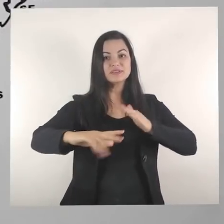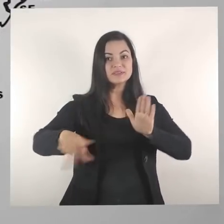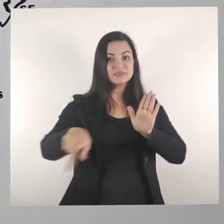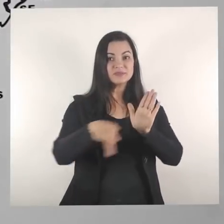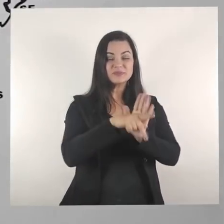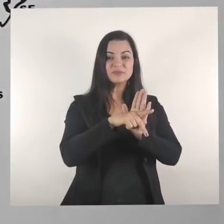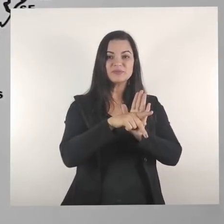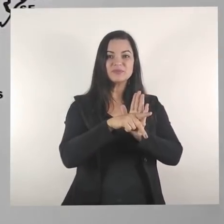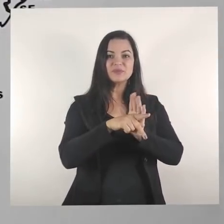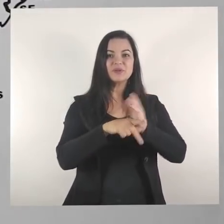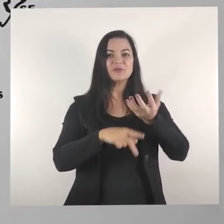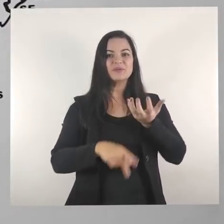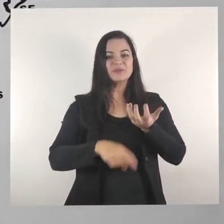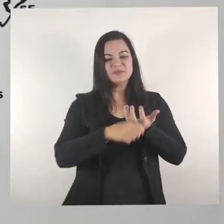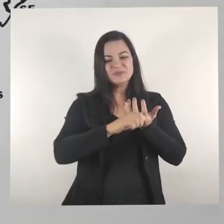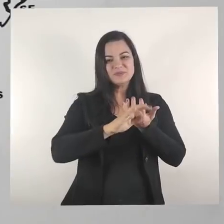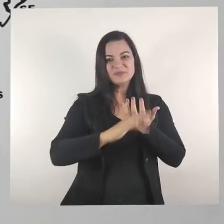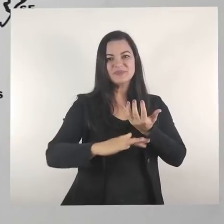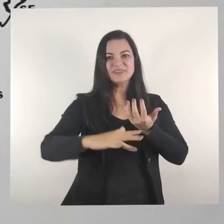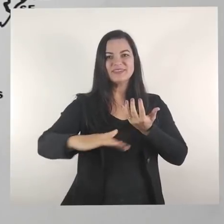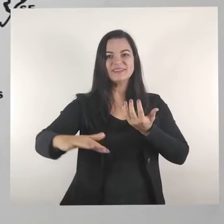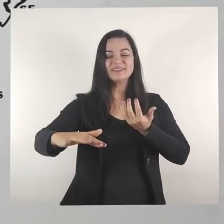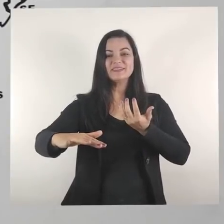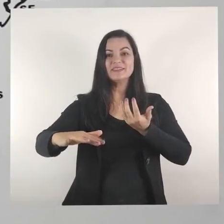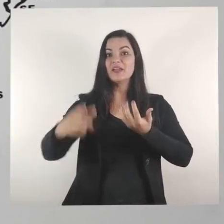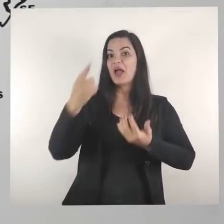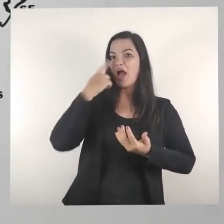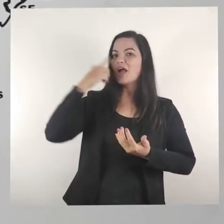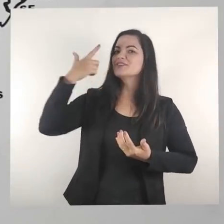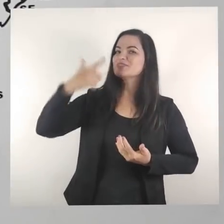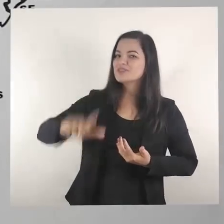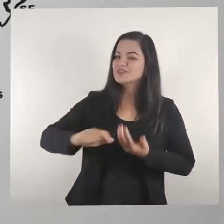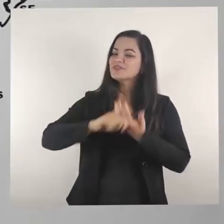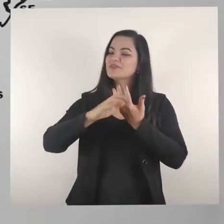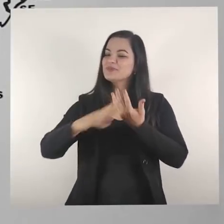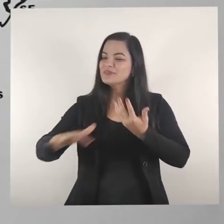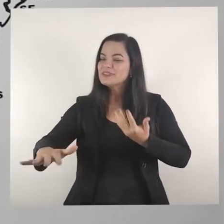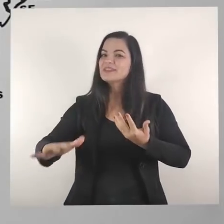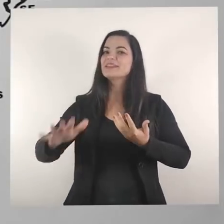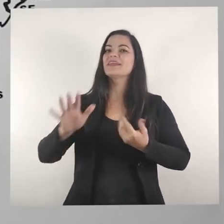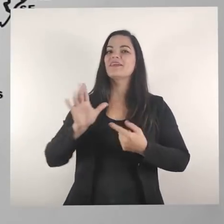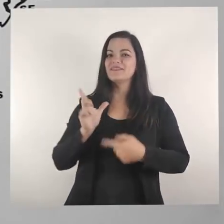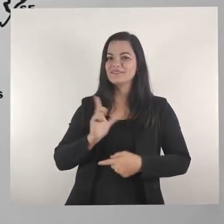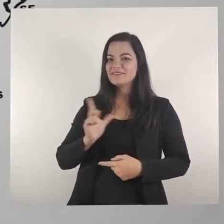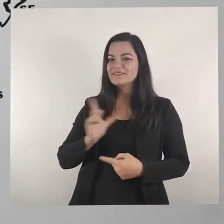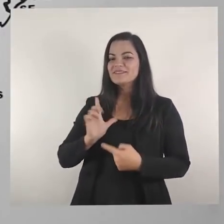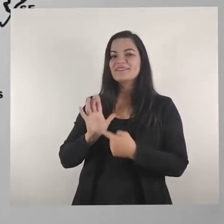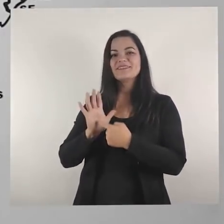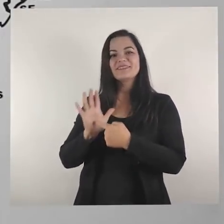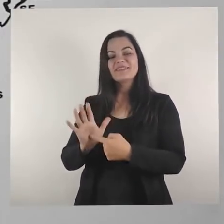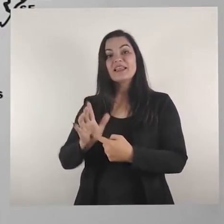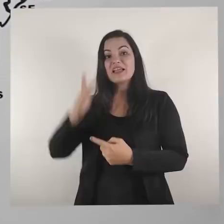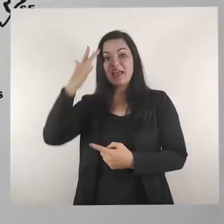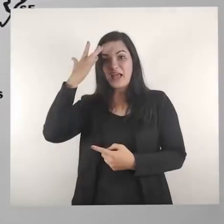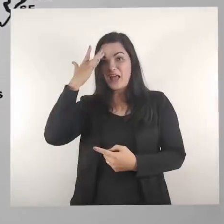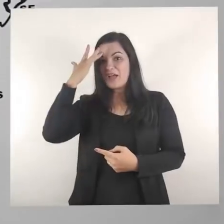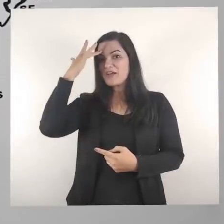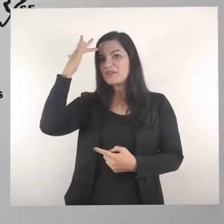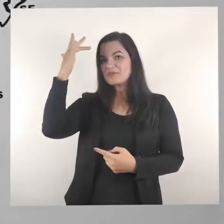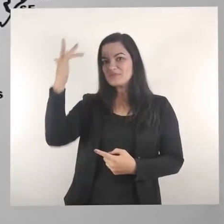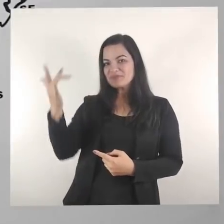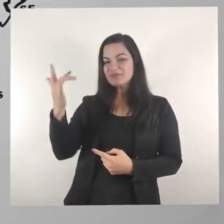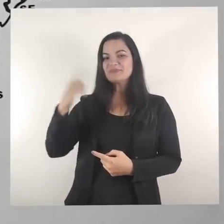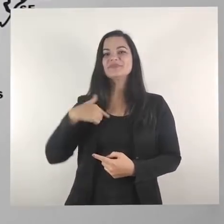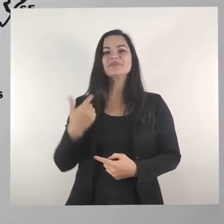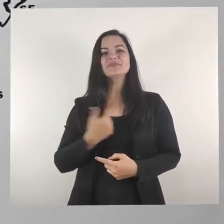Pantanal. Olha o Pantanal de novo aparecendo nas descrições dessa região. Amanhã nós matamos